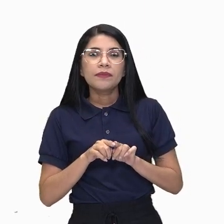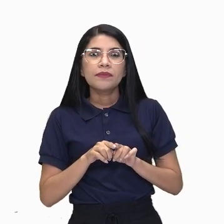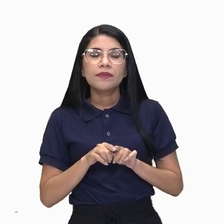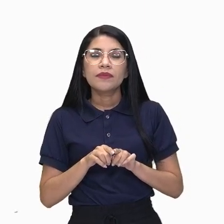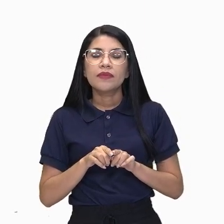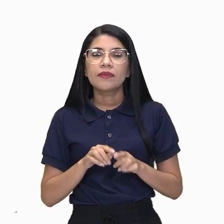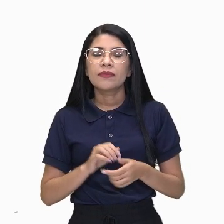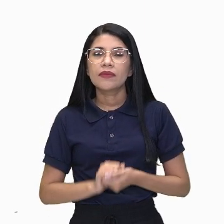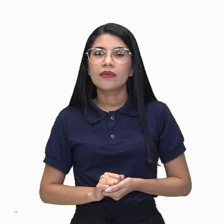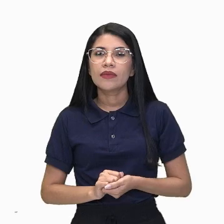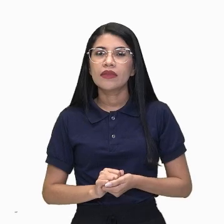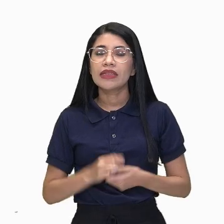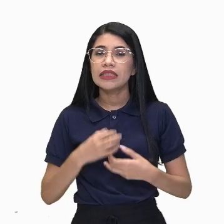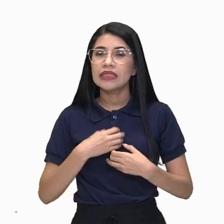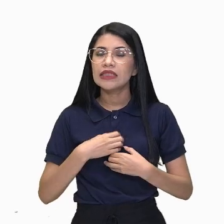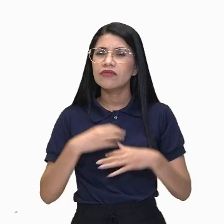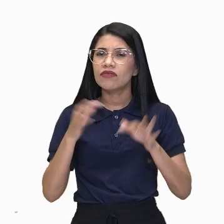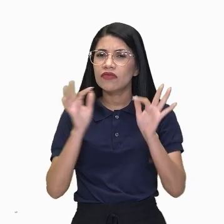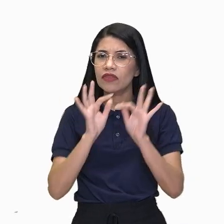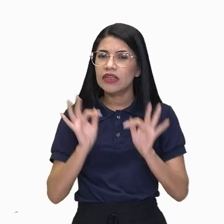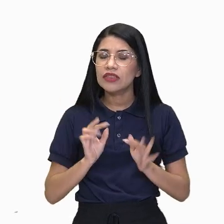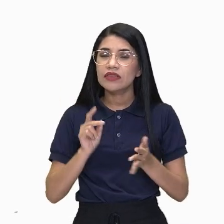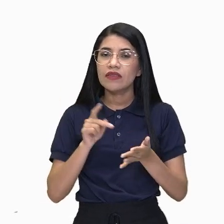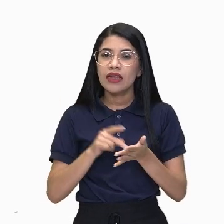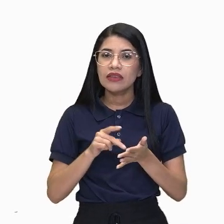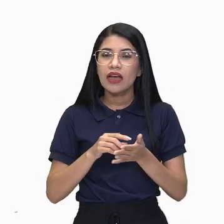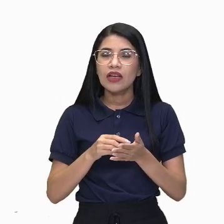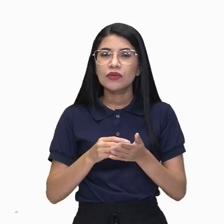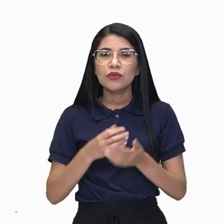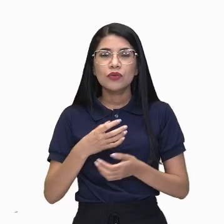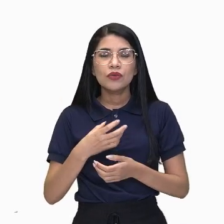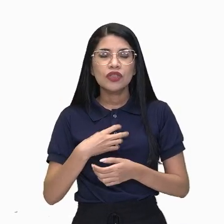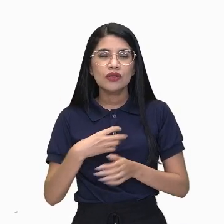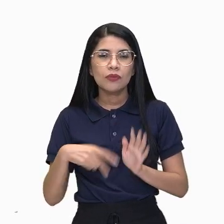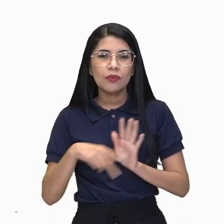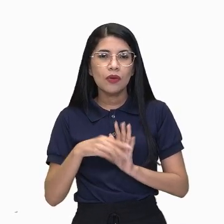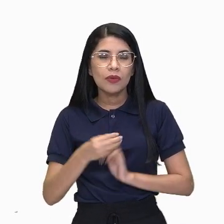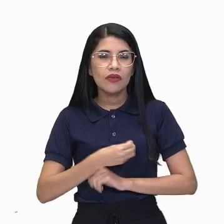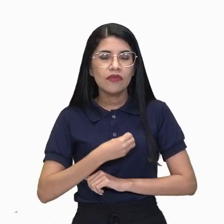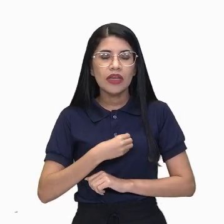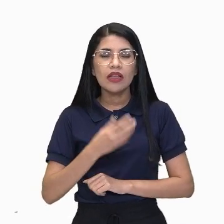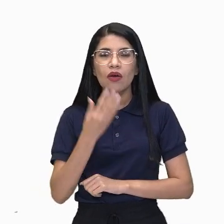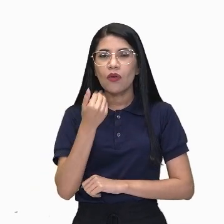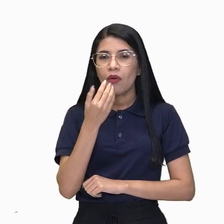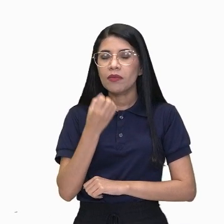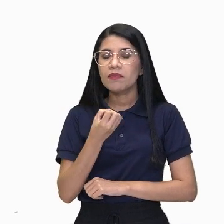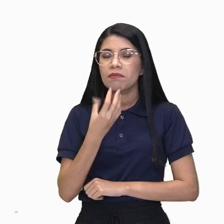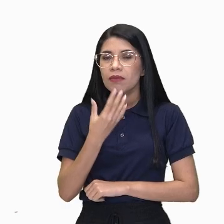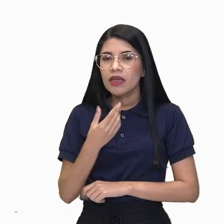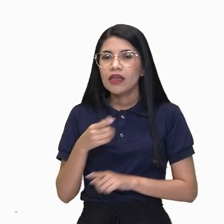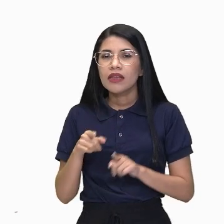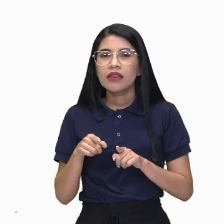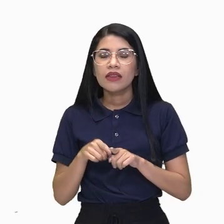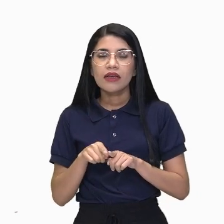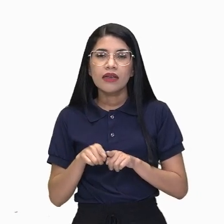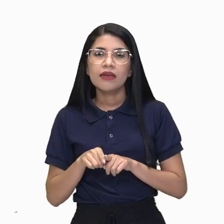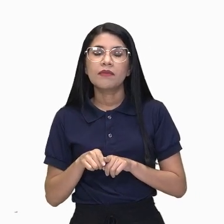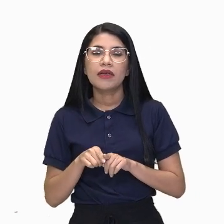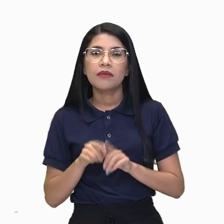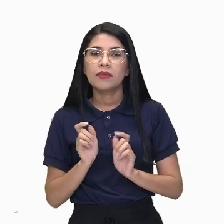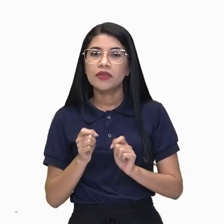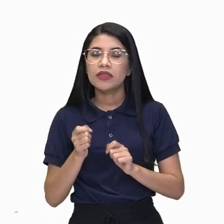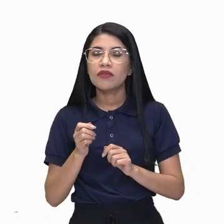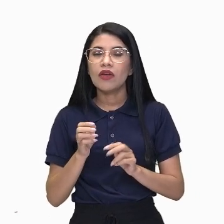ser feliz, né, ali, porque você vive, você tem uma alimentação adequada, você consegue viver essa relação